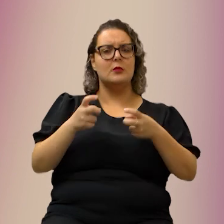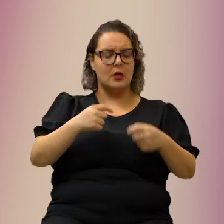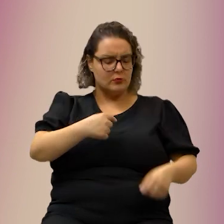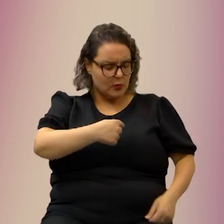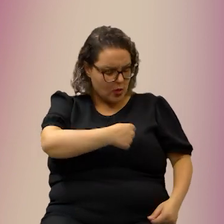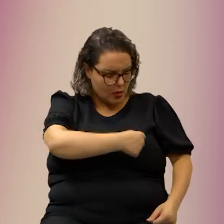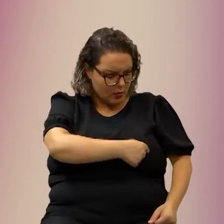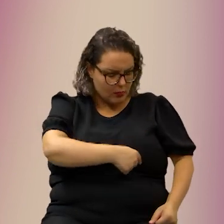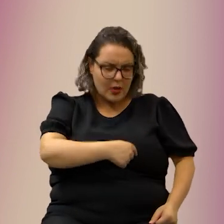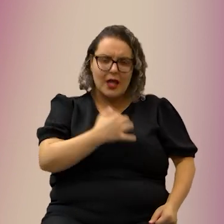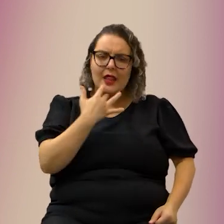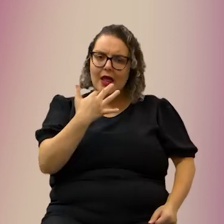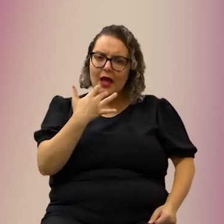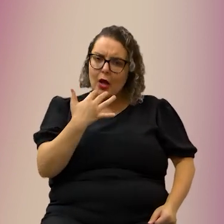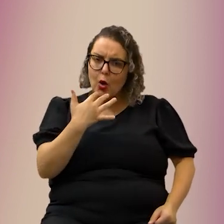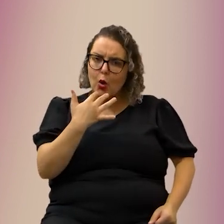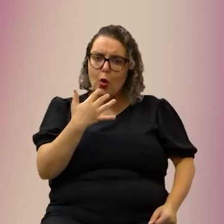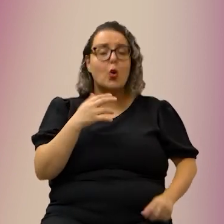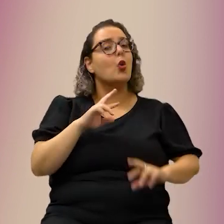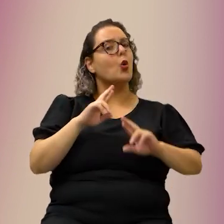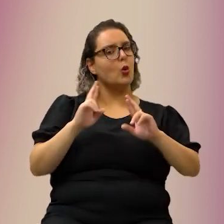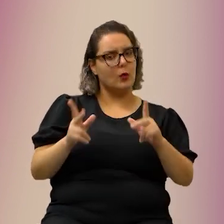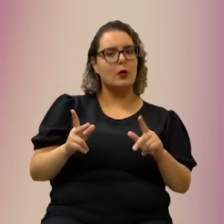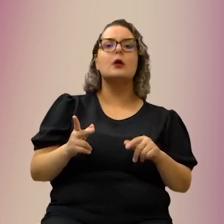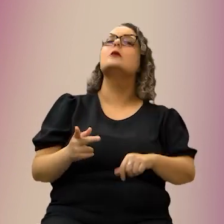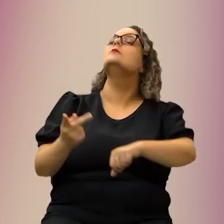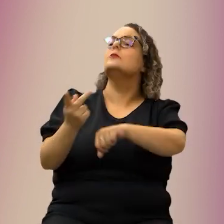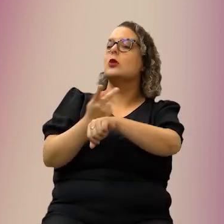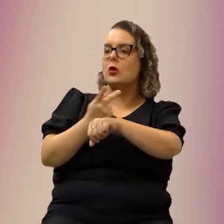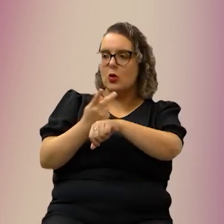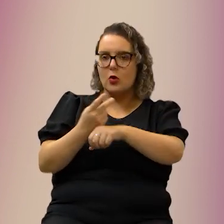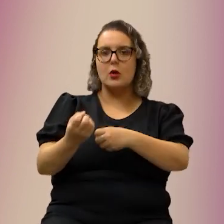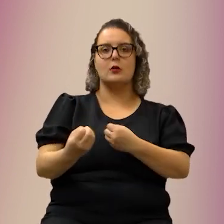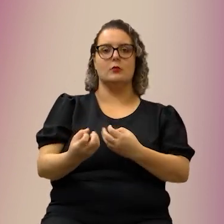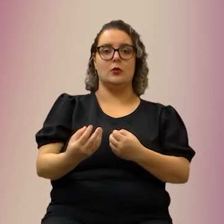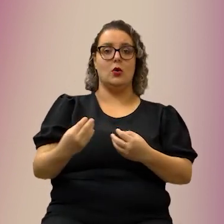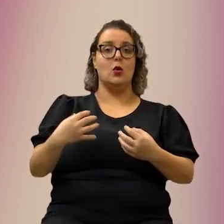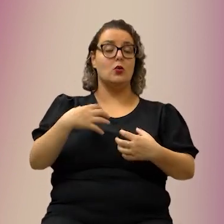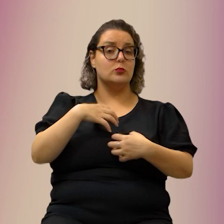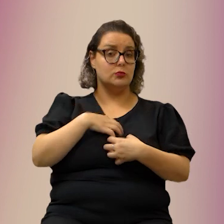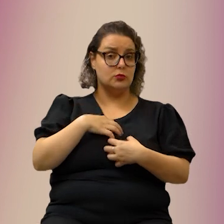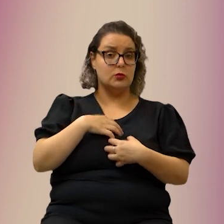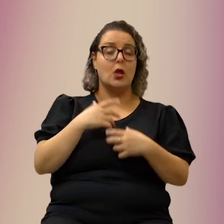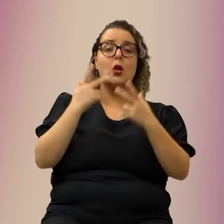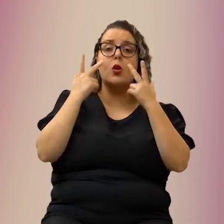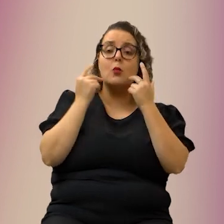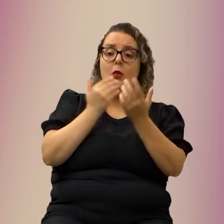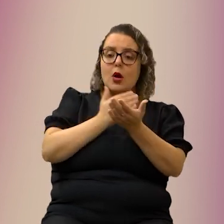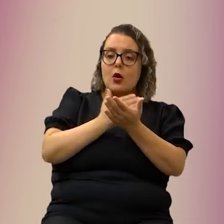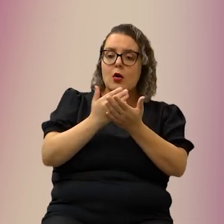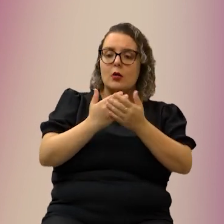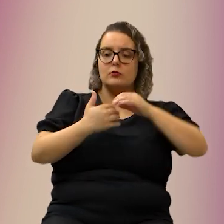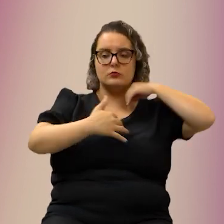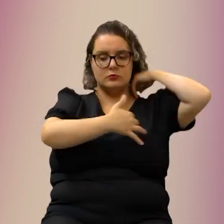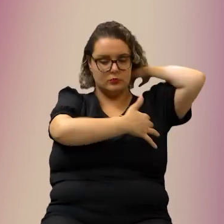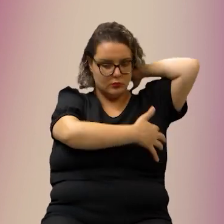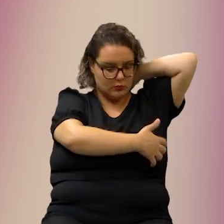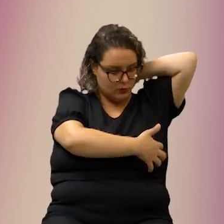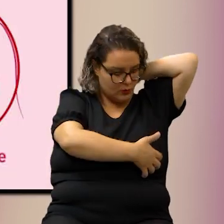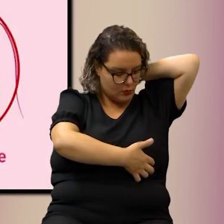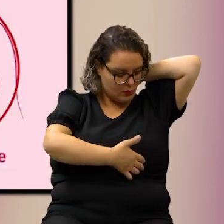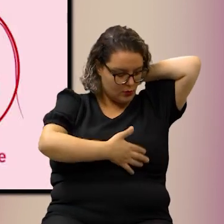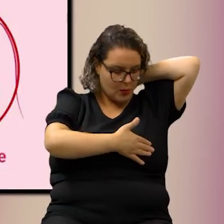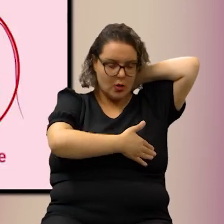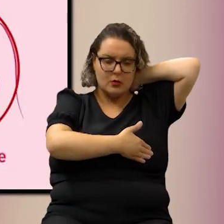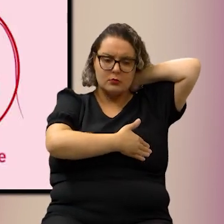você percebeu alguma alteração, também busque informações. Os sintomas mais comuns iniciais é de